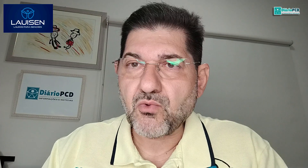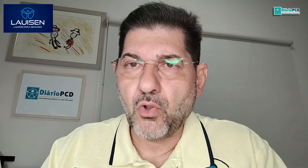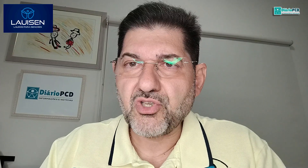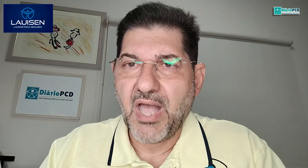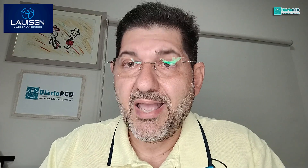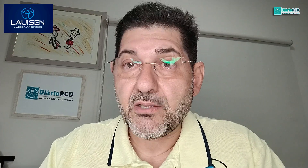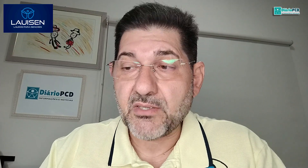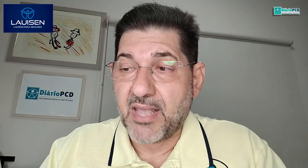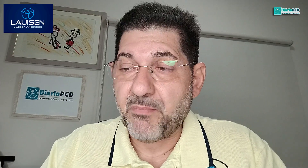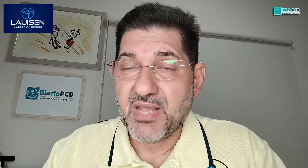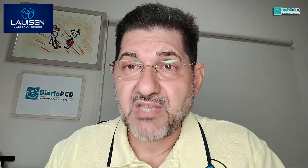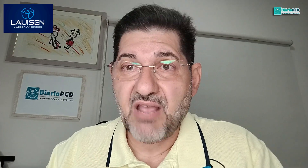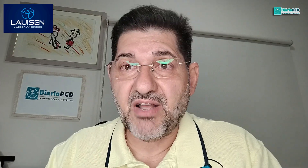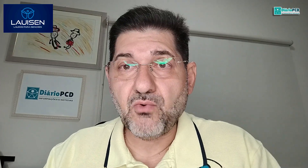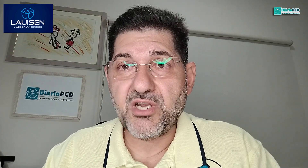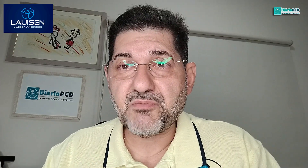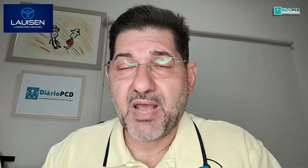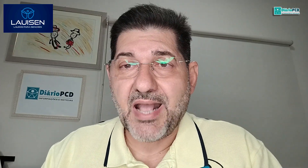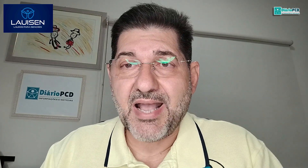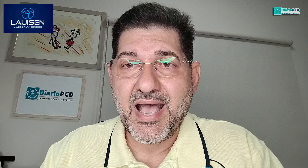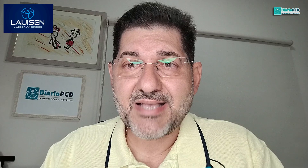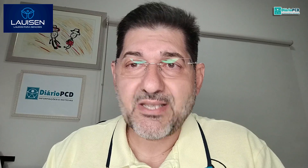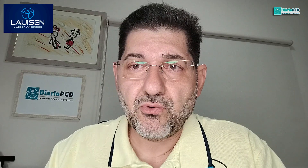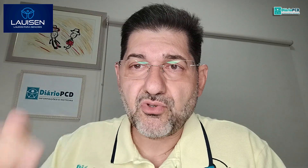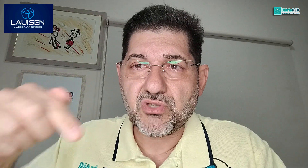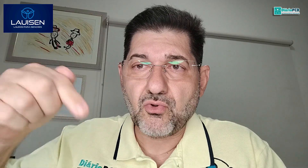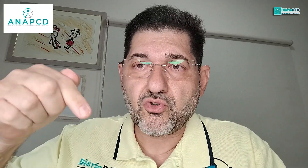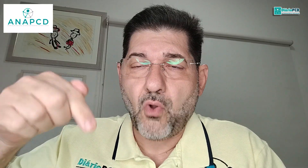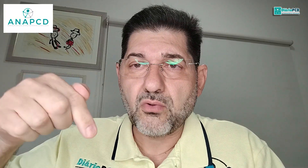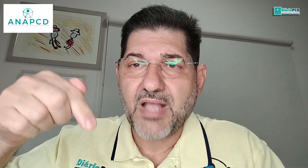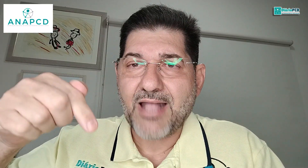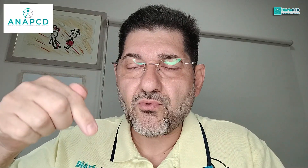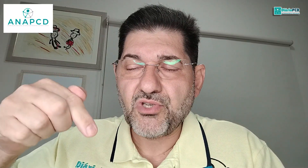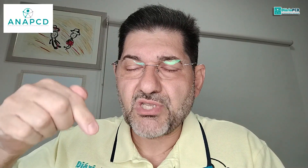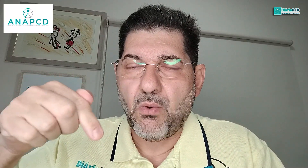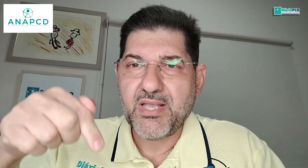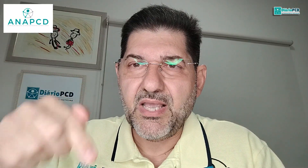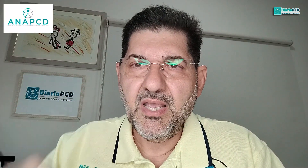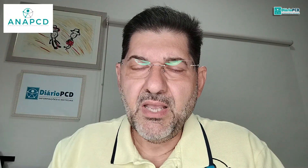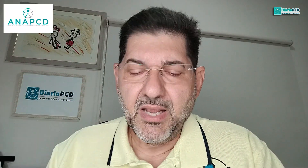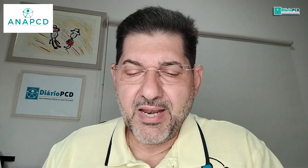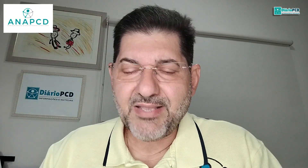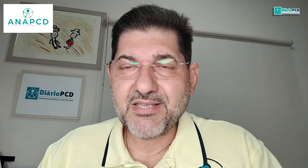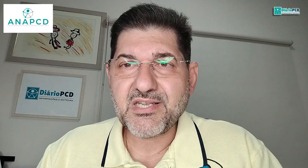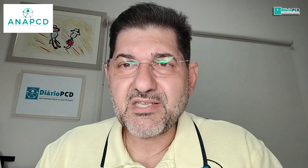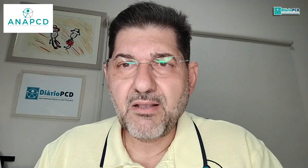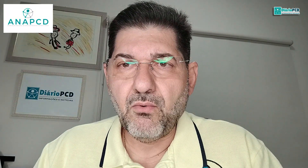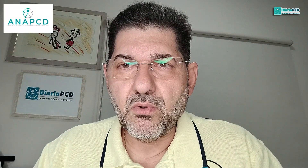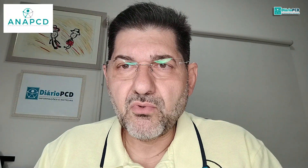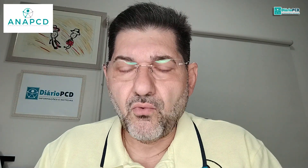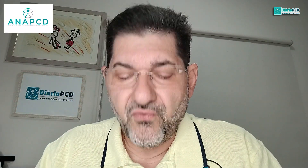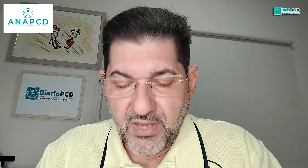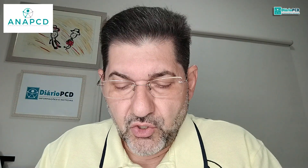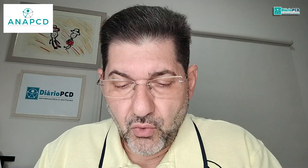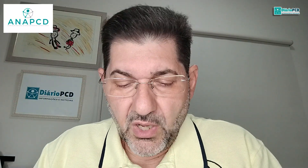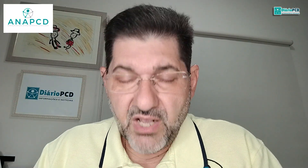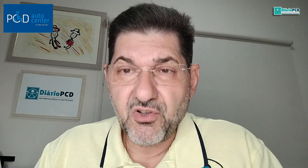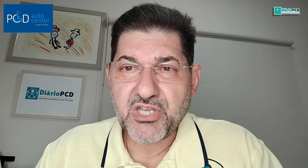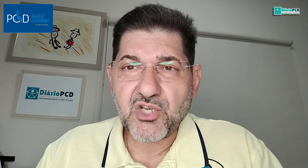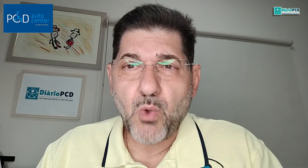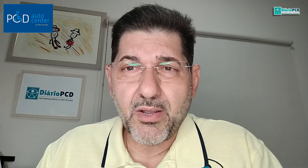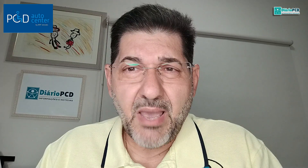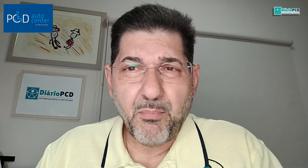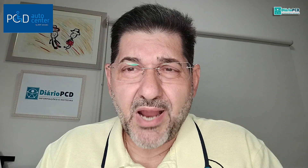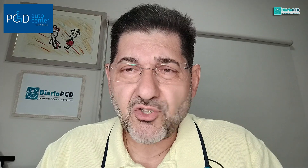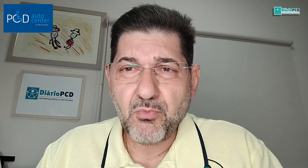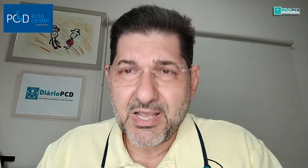Um abraço a todos da empresa Elevadores para Casa. Os contatos estão aqui na descrição do vídeo e